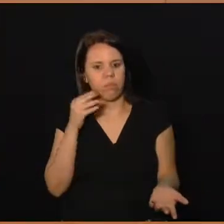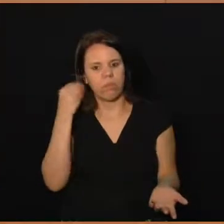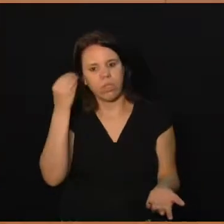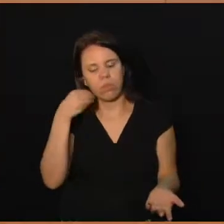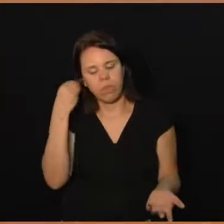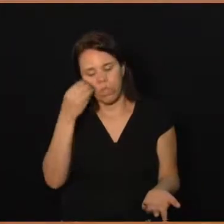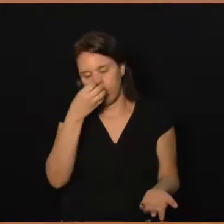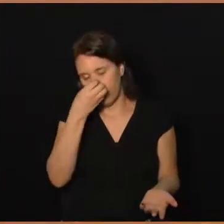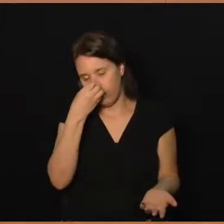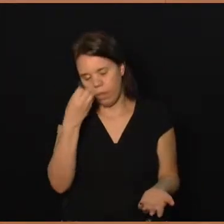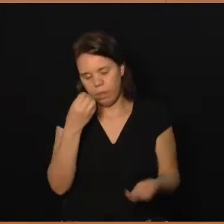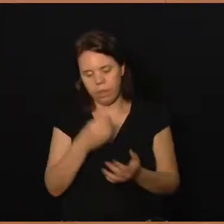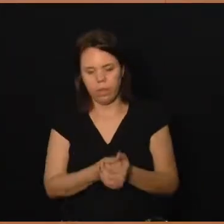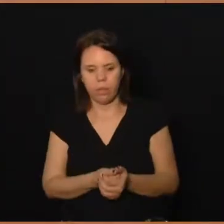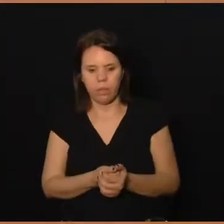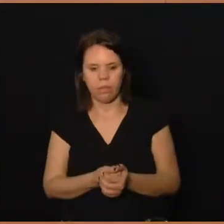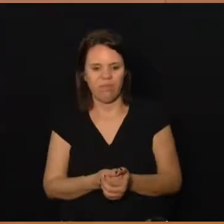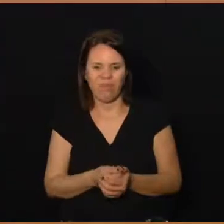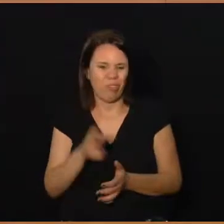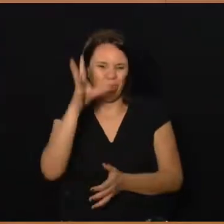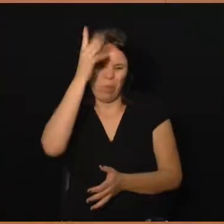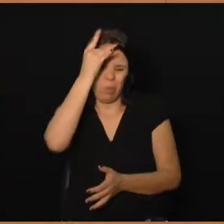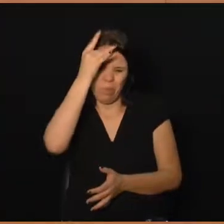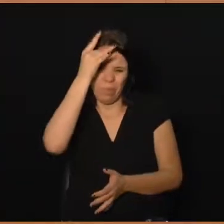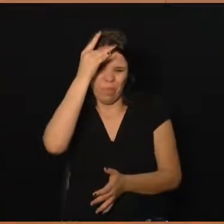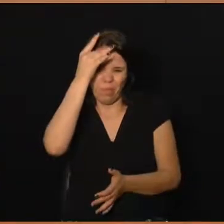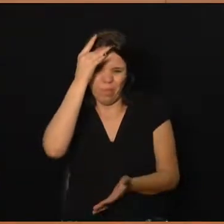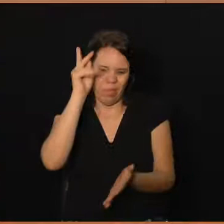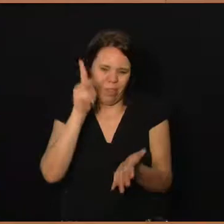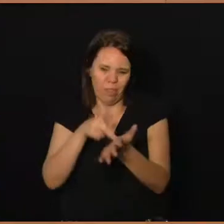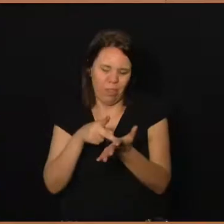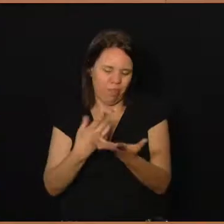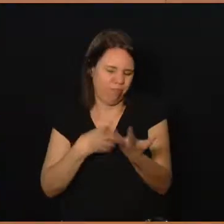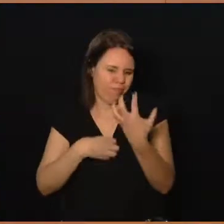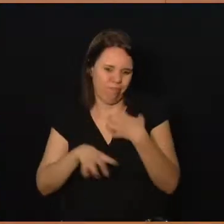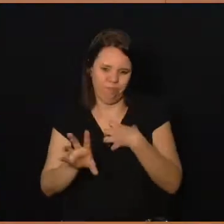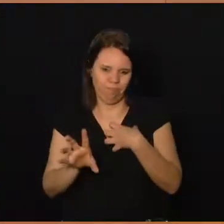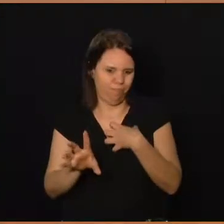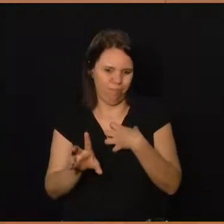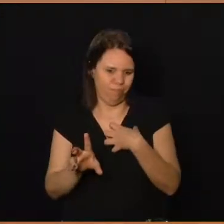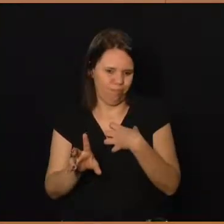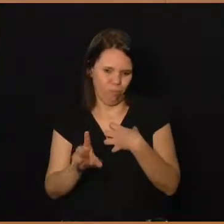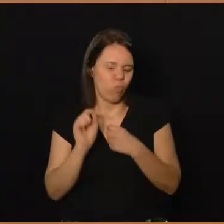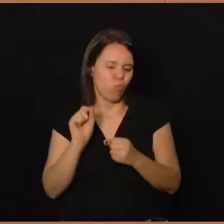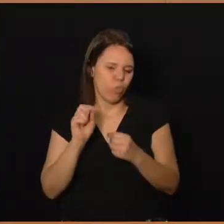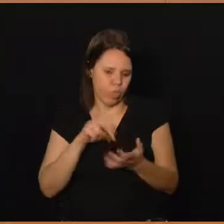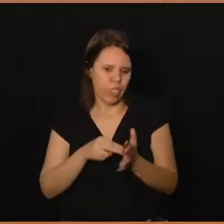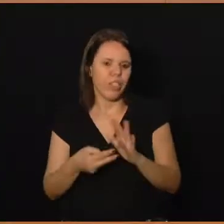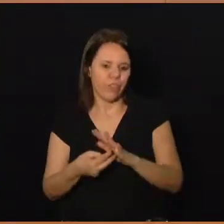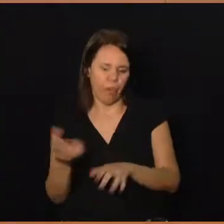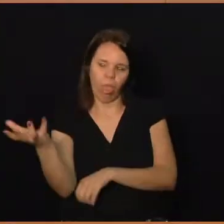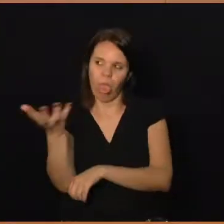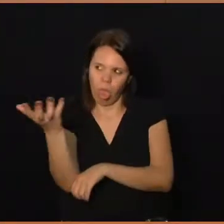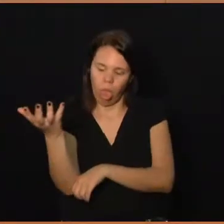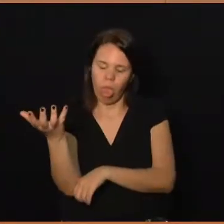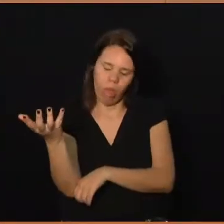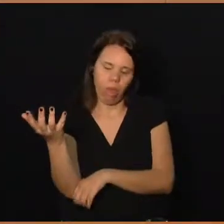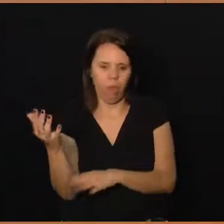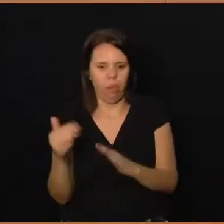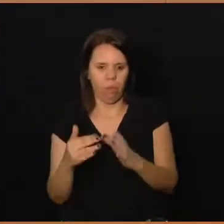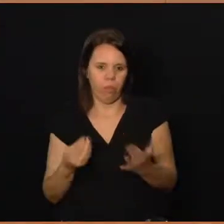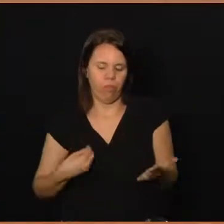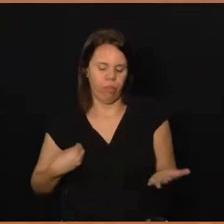experiência e tudo mais, mas não aprendeu, né, e não sentiu de fato o que um morador de rua